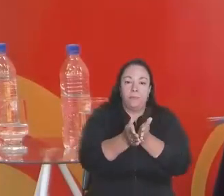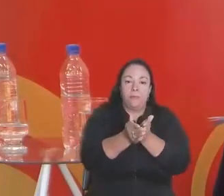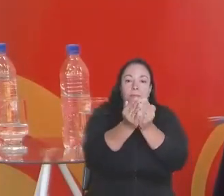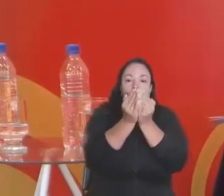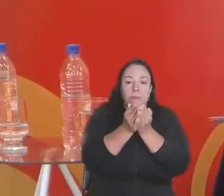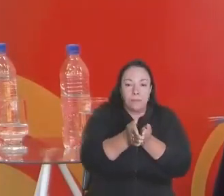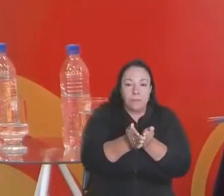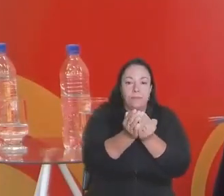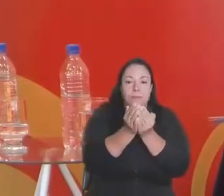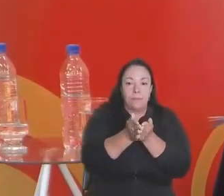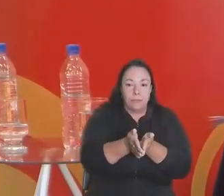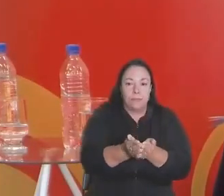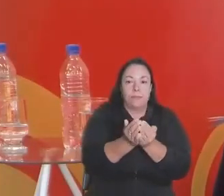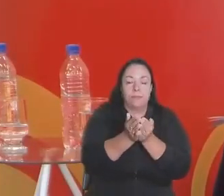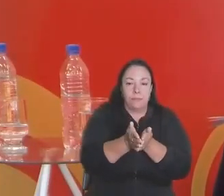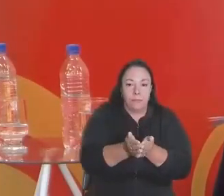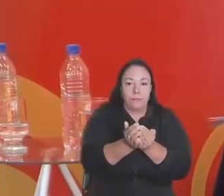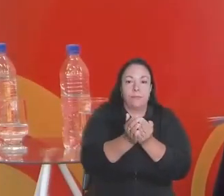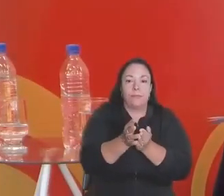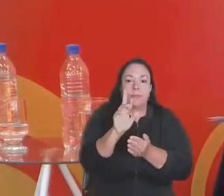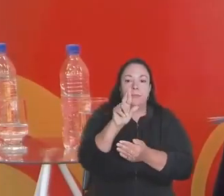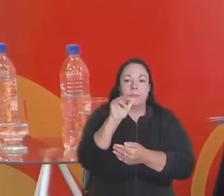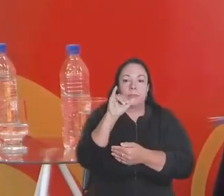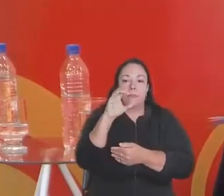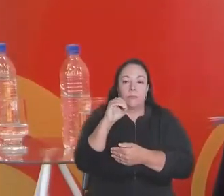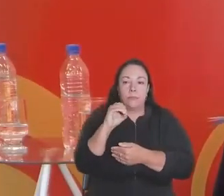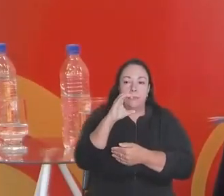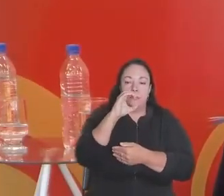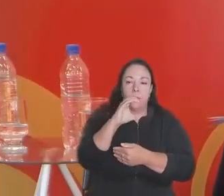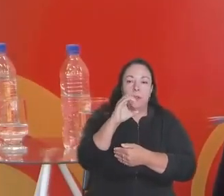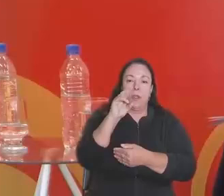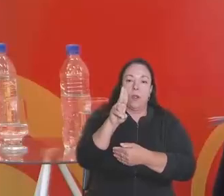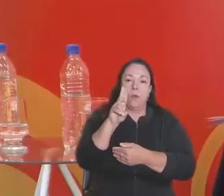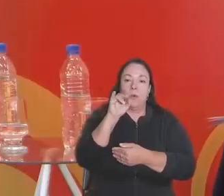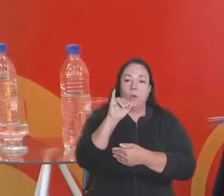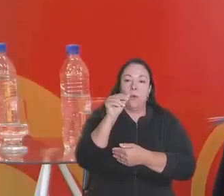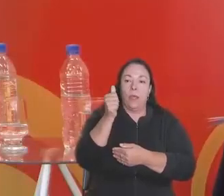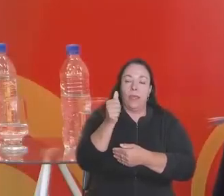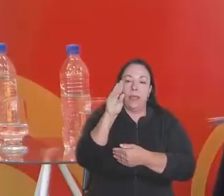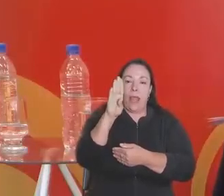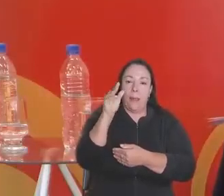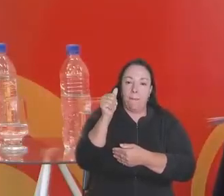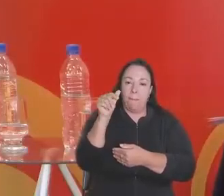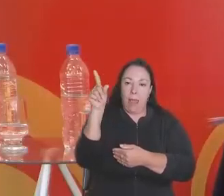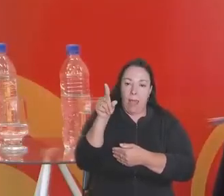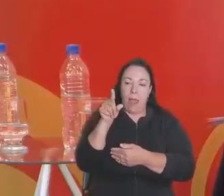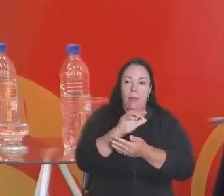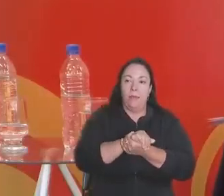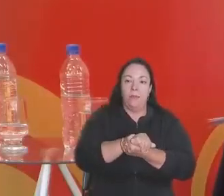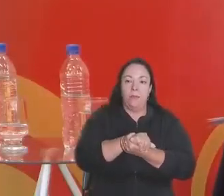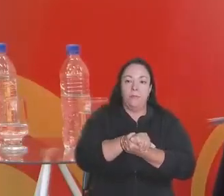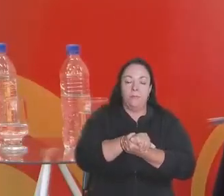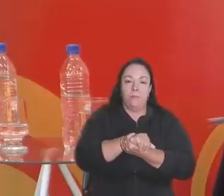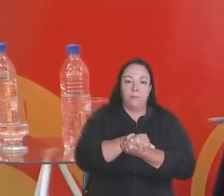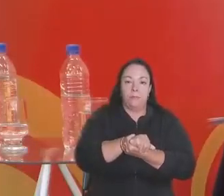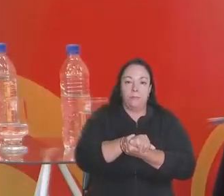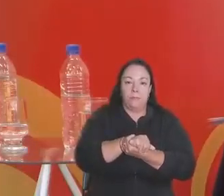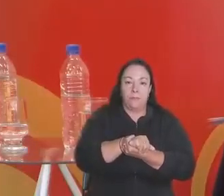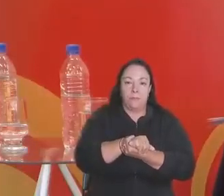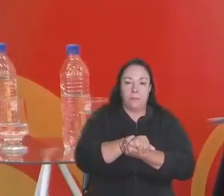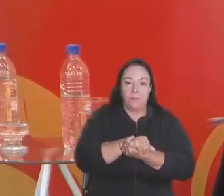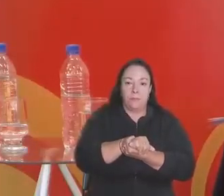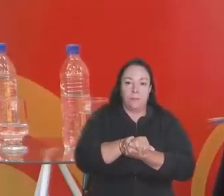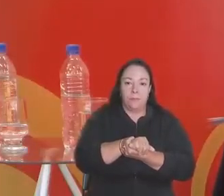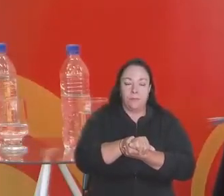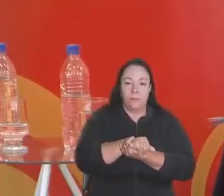Cuiabá, não Urucuí, Cuiabá. Descendo o rio Cuiabá, e o piloteiro nosso, que é o guia, falou assim, vamos entrar nessa... Era